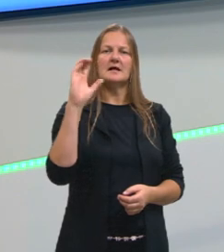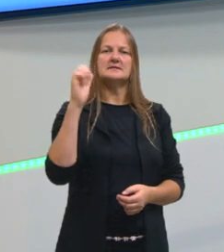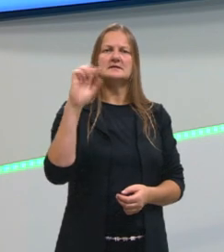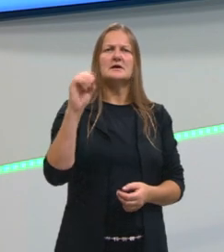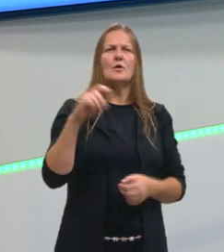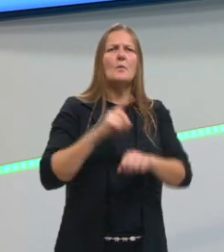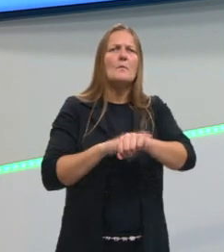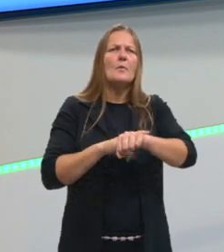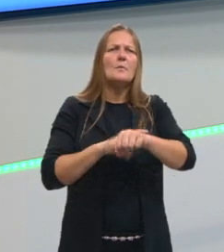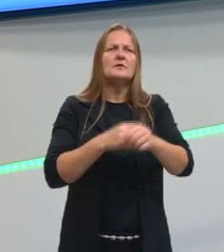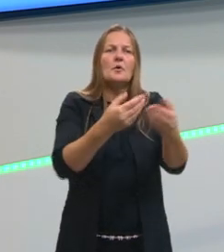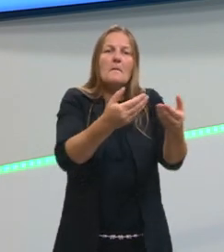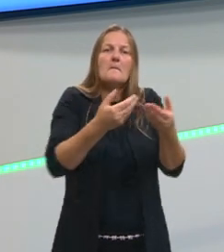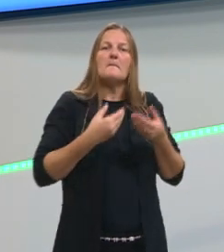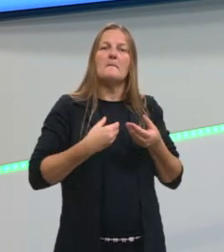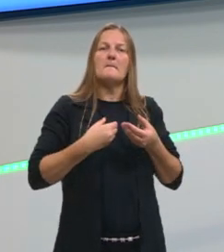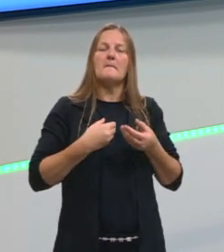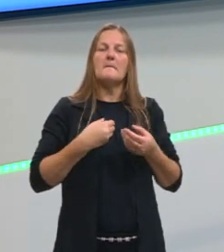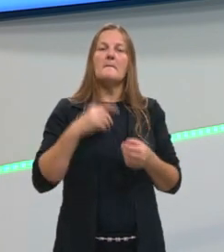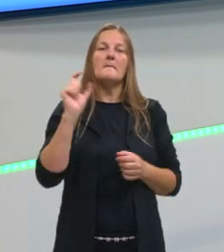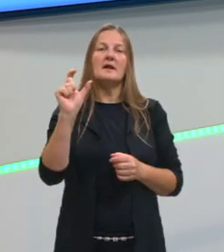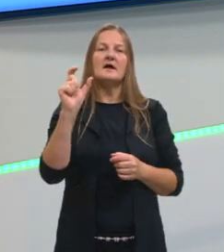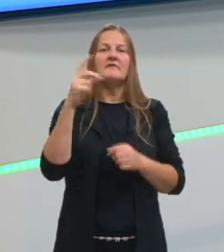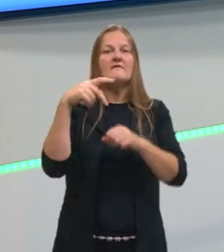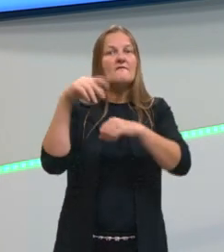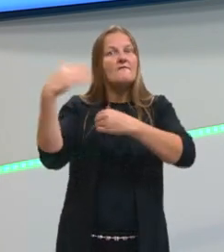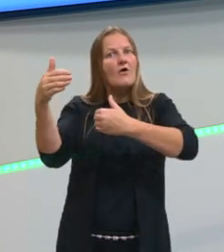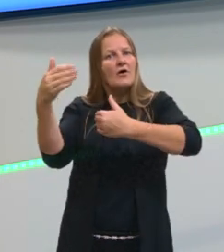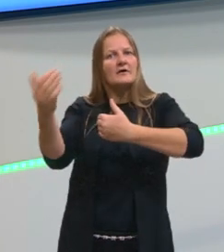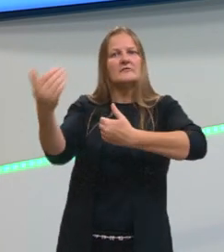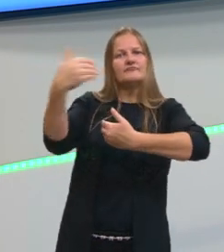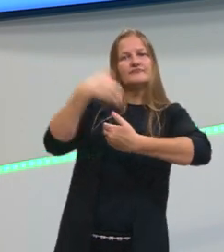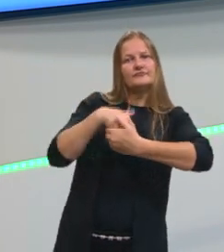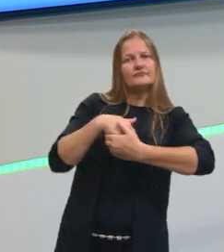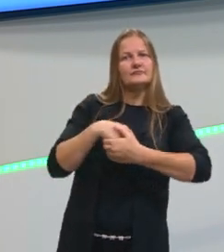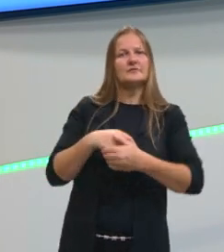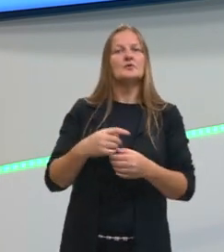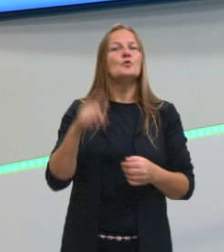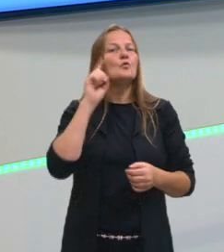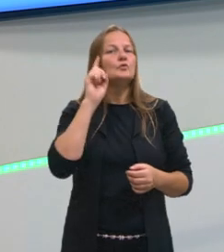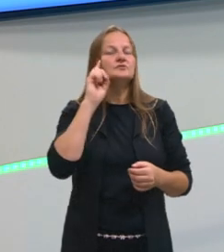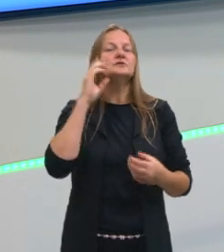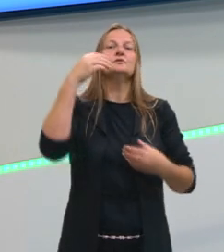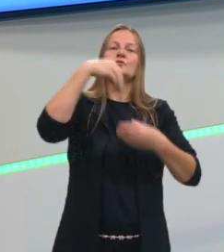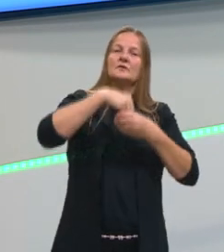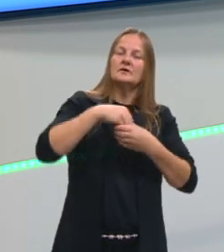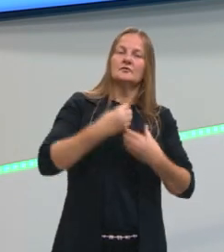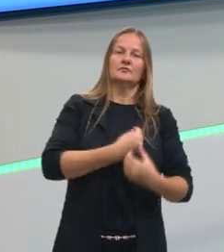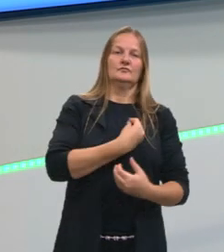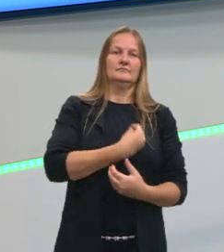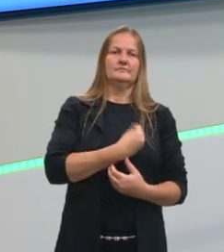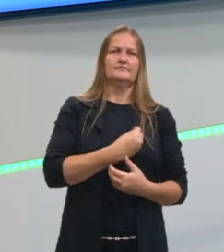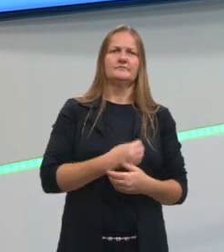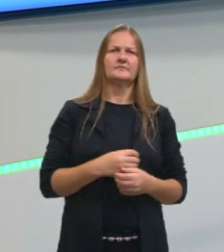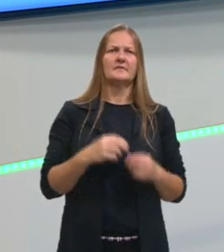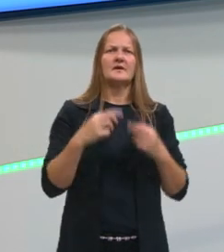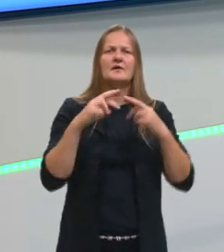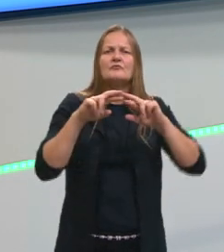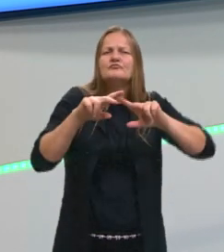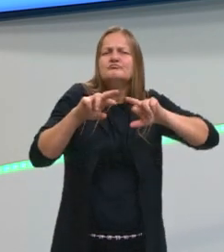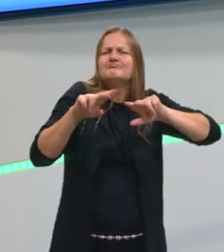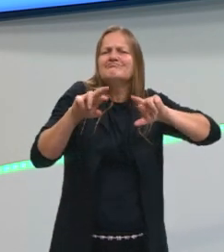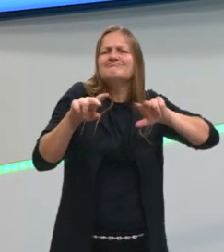tua recebe e palavras do estrangeiro e elas vão as inserindo no cotidiano Então temos essa